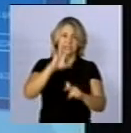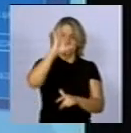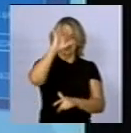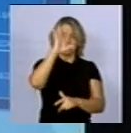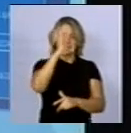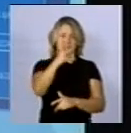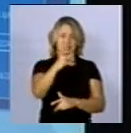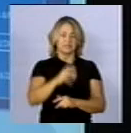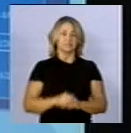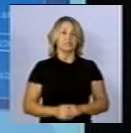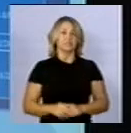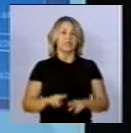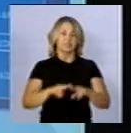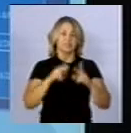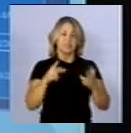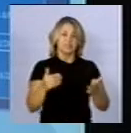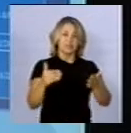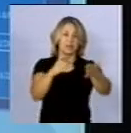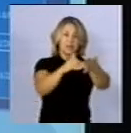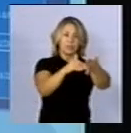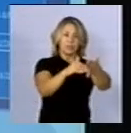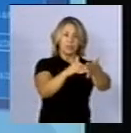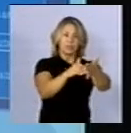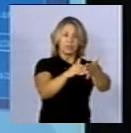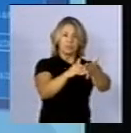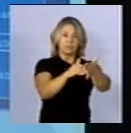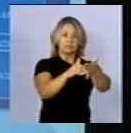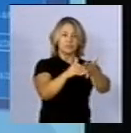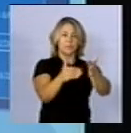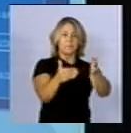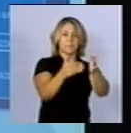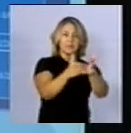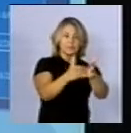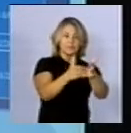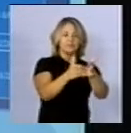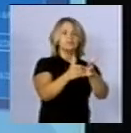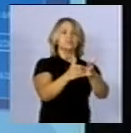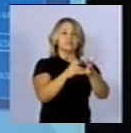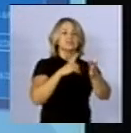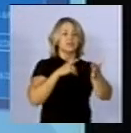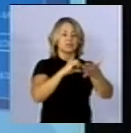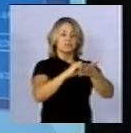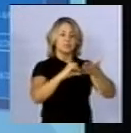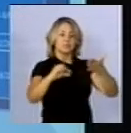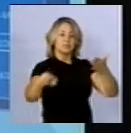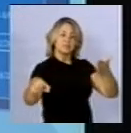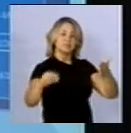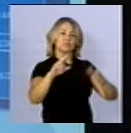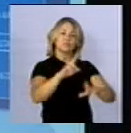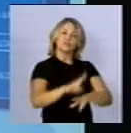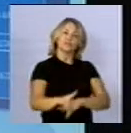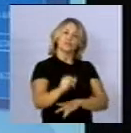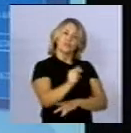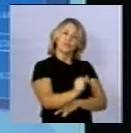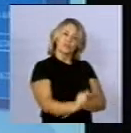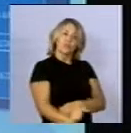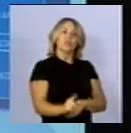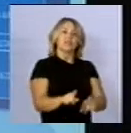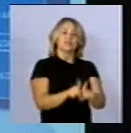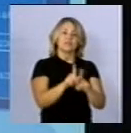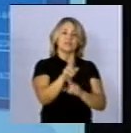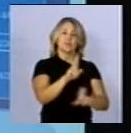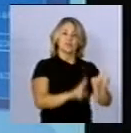então na penúltima e última coluna nós temos a indicação do custo relativo bem como a eficácia dessa